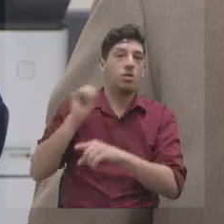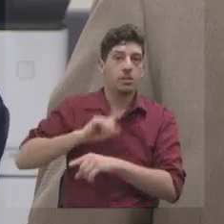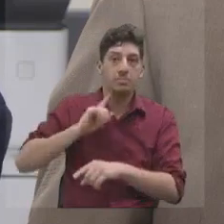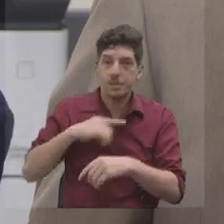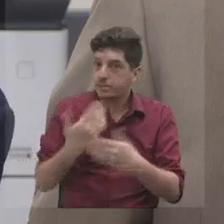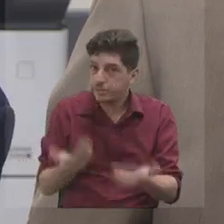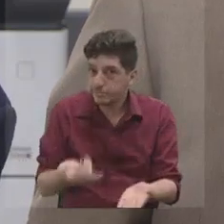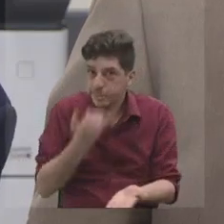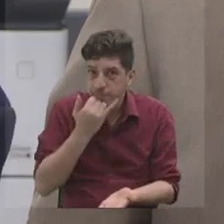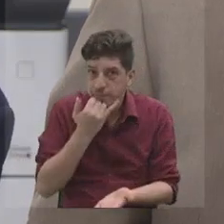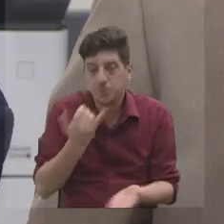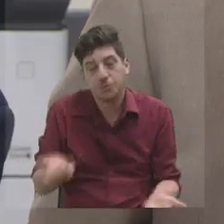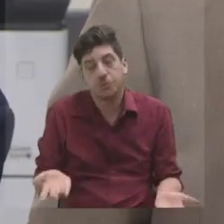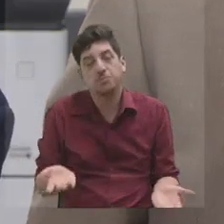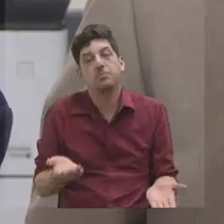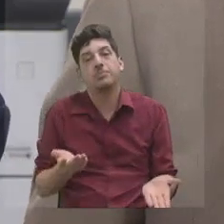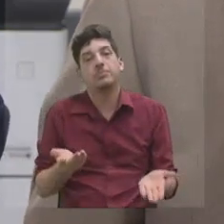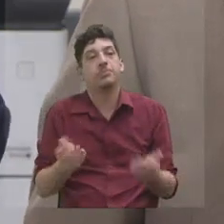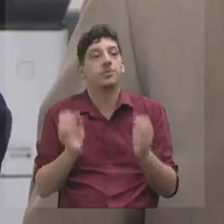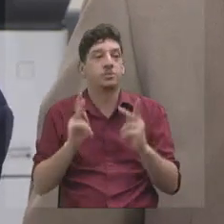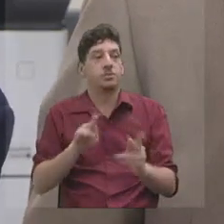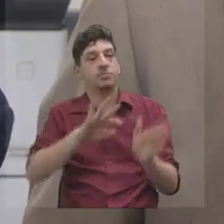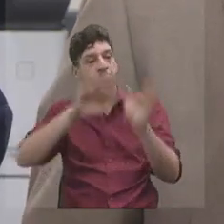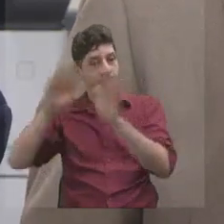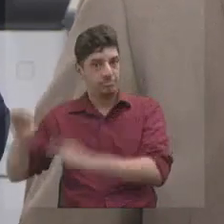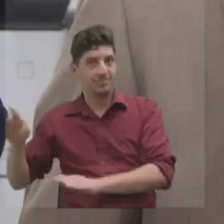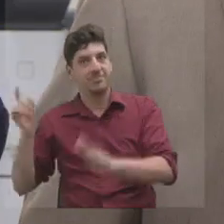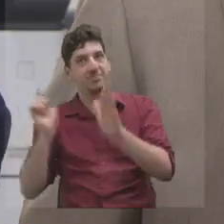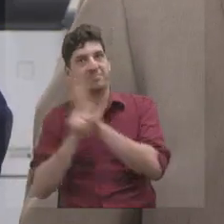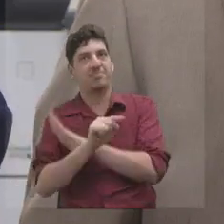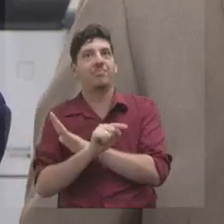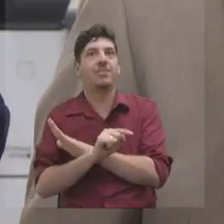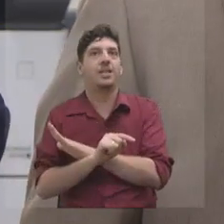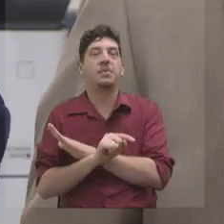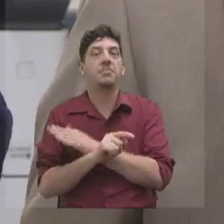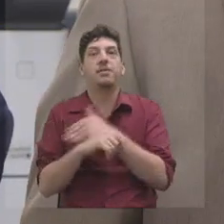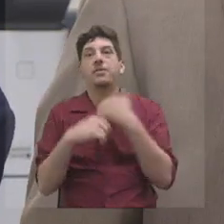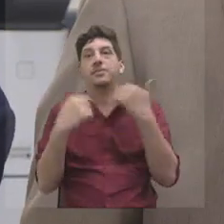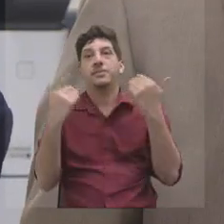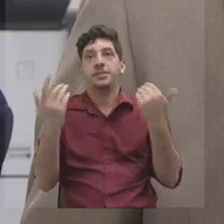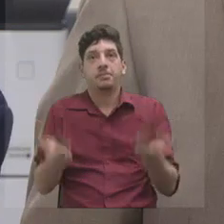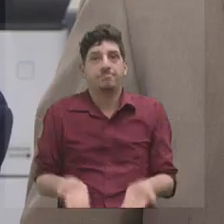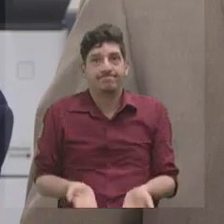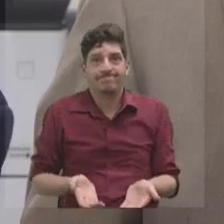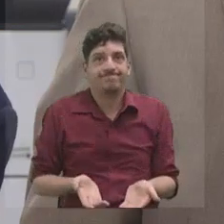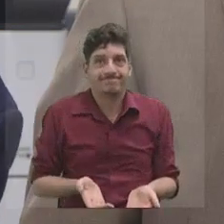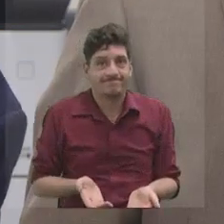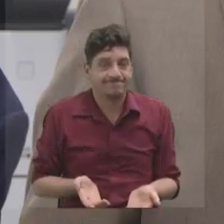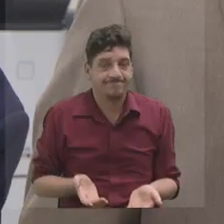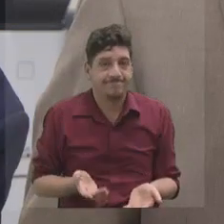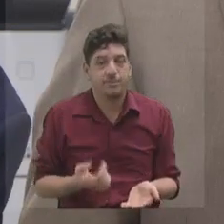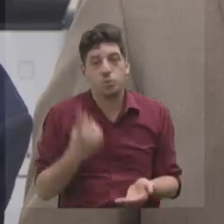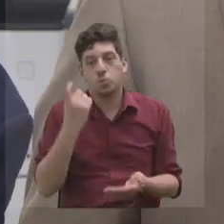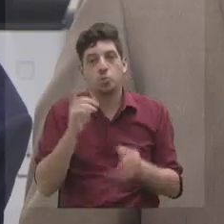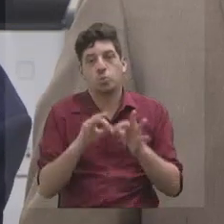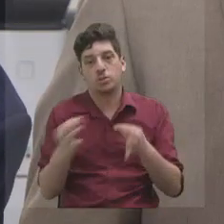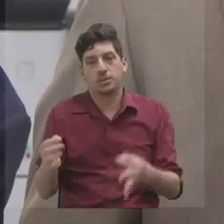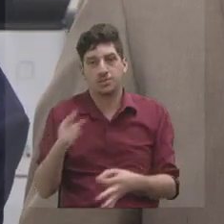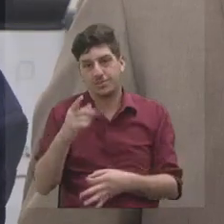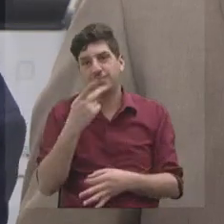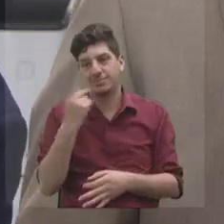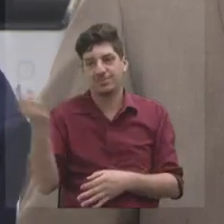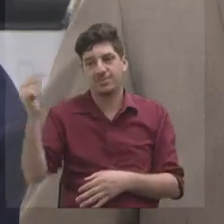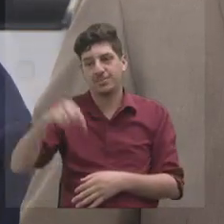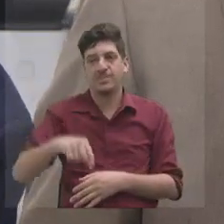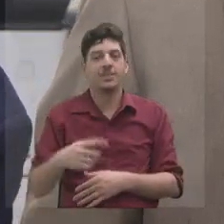secretário Então não é pergunta mesmo praticamente não tem o que fazer mas é só uma é só para o Senhor chegou agora a pouco